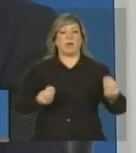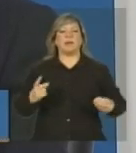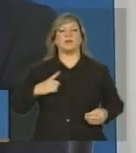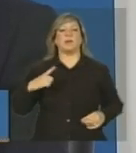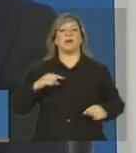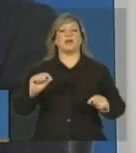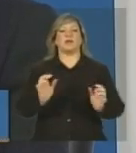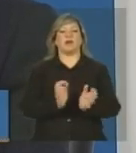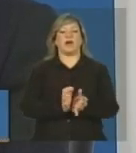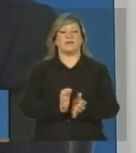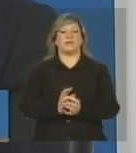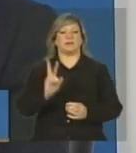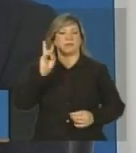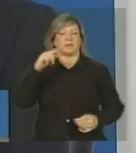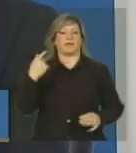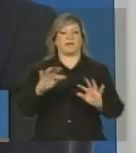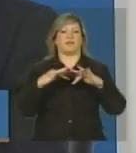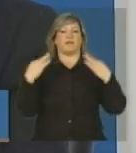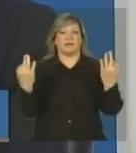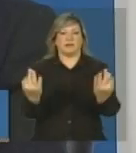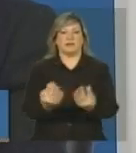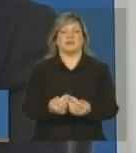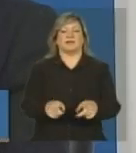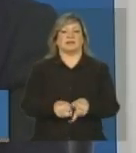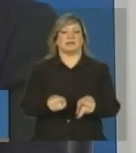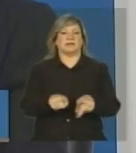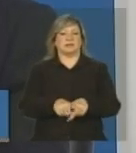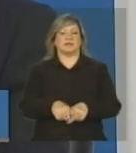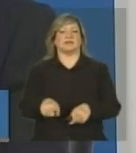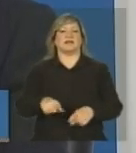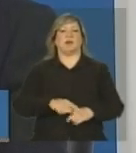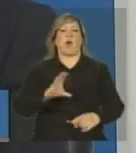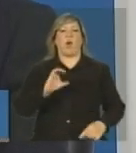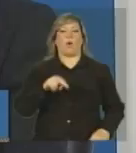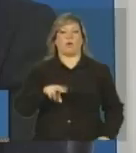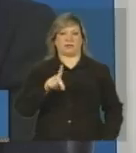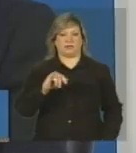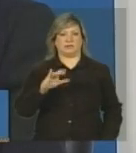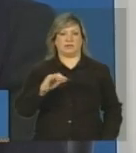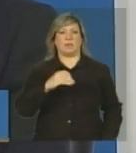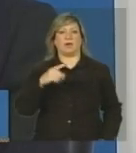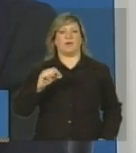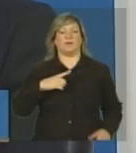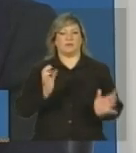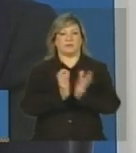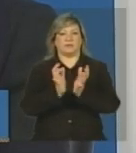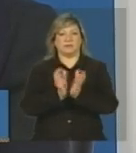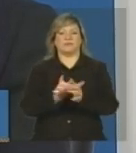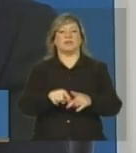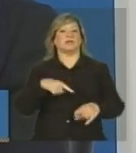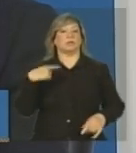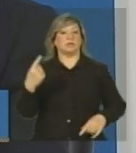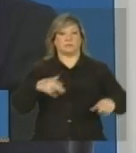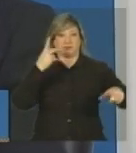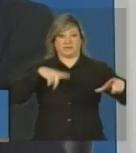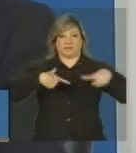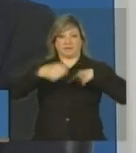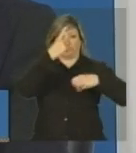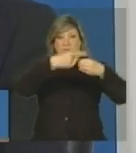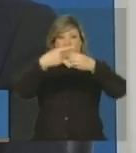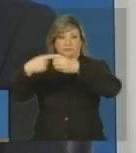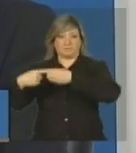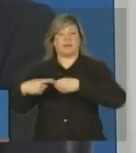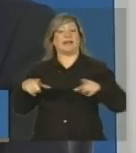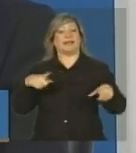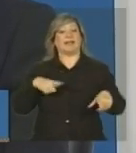famílias beneficiárias, como acompanhamento de condicionalidades e outras atividades do dia a dia, os gestores municipais também